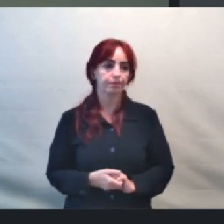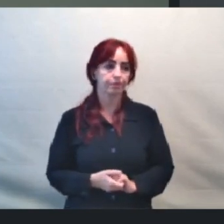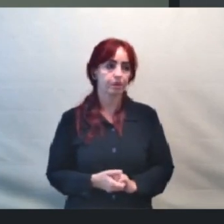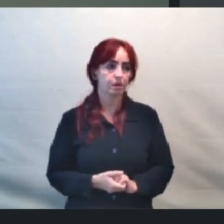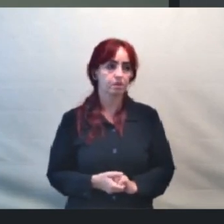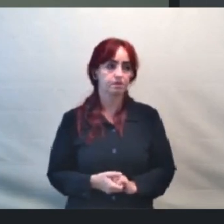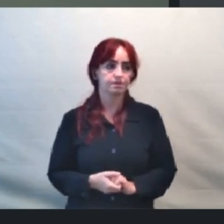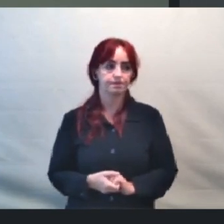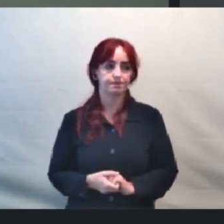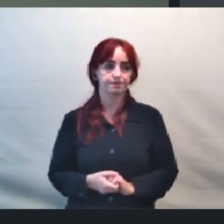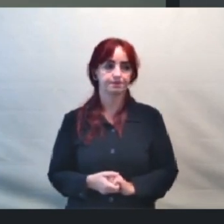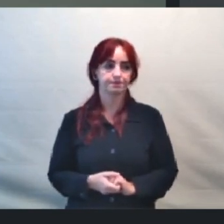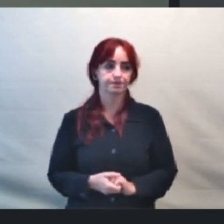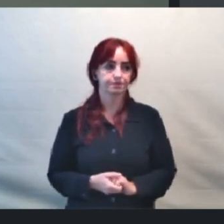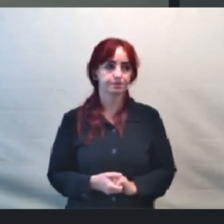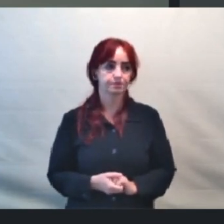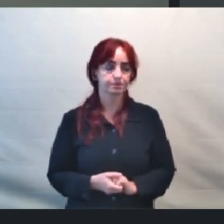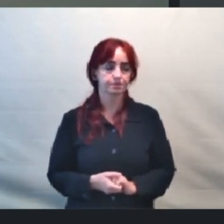Bruno.